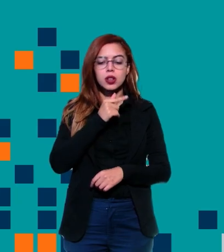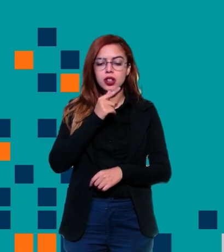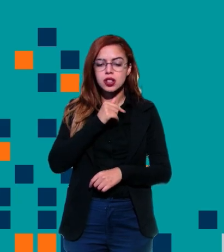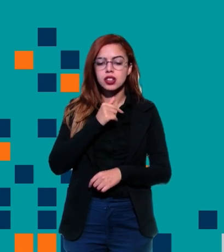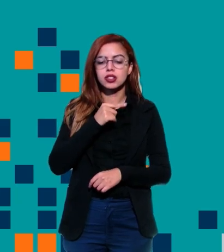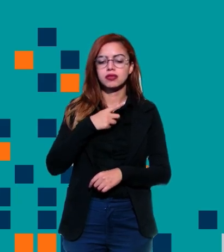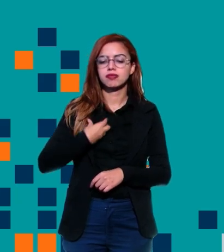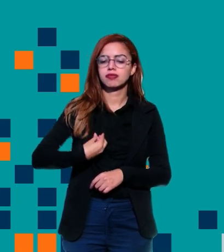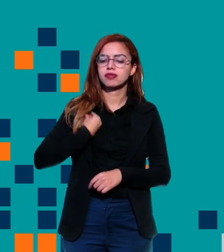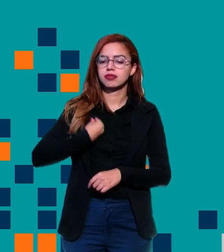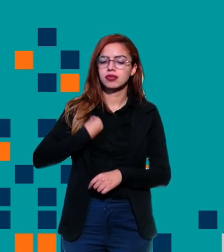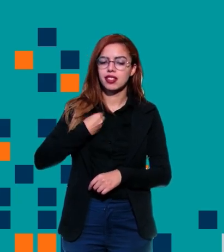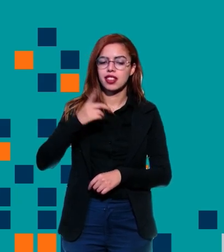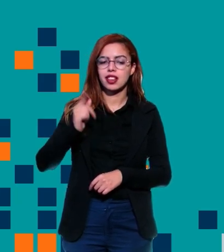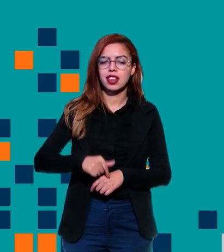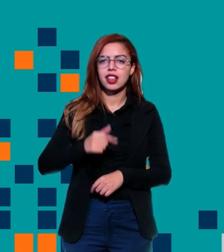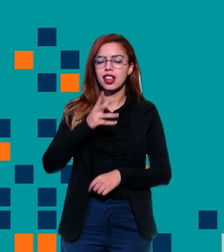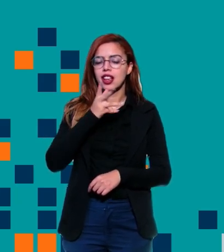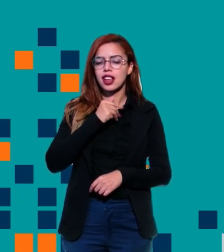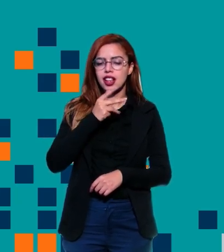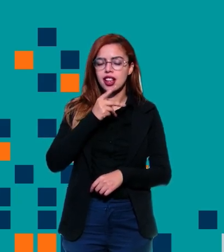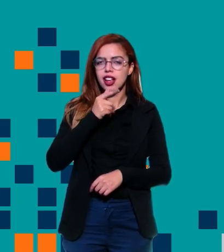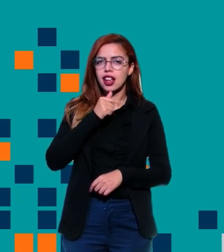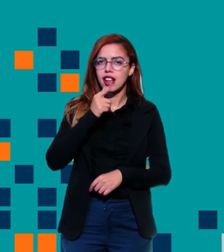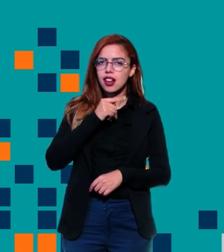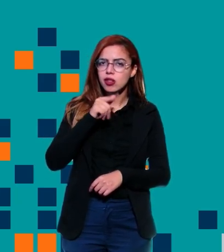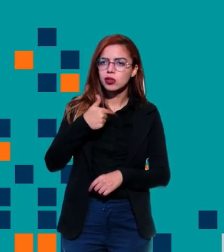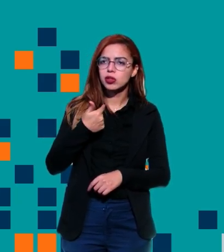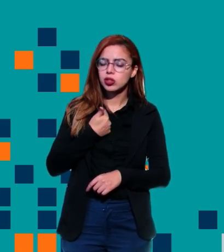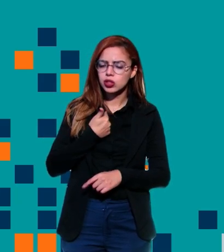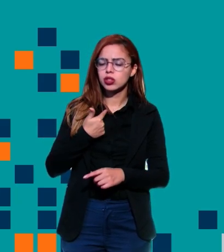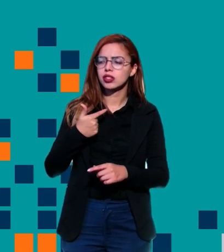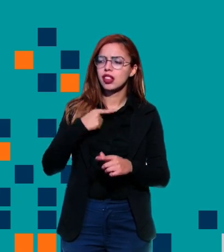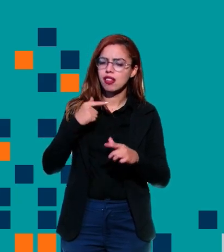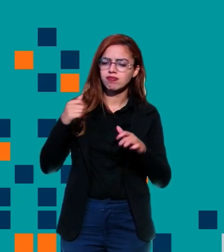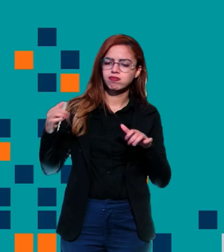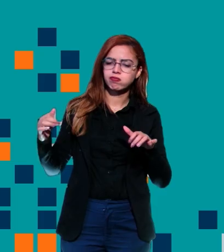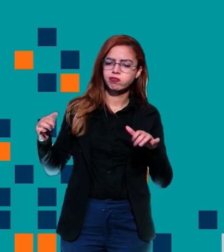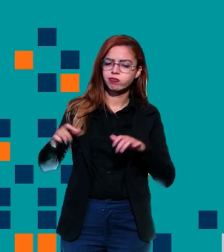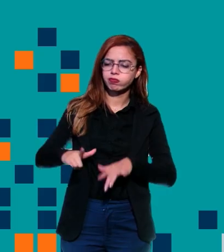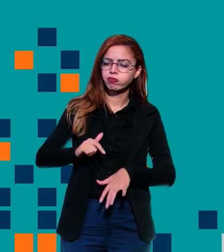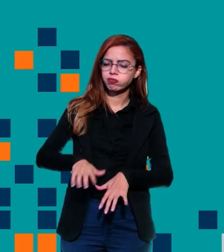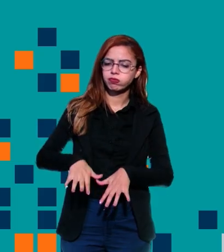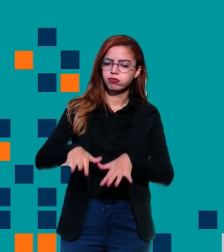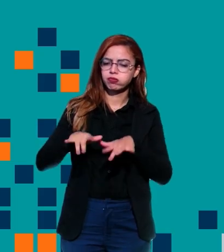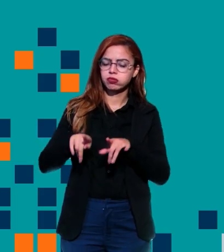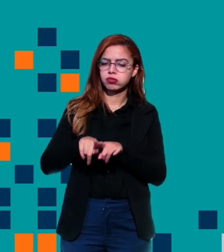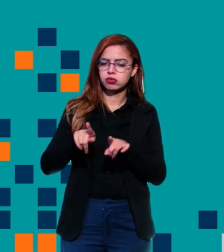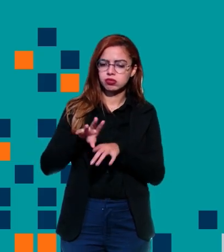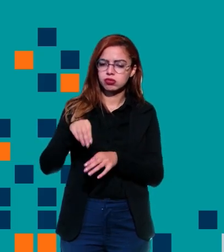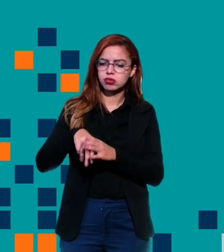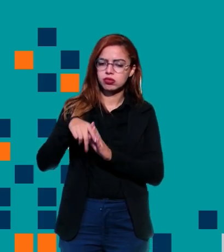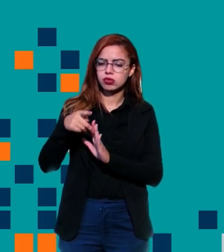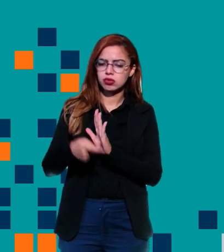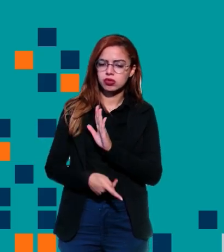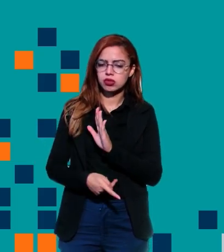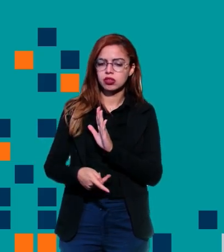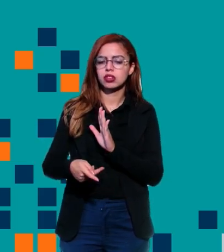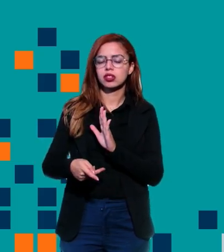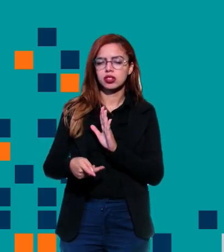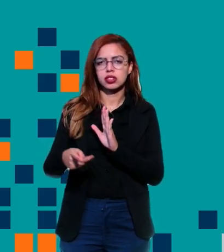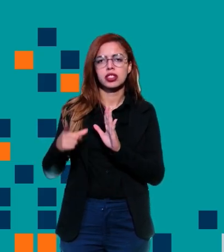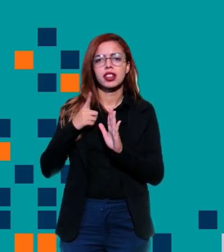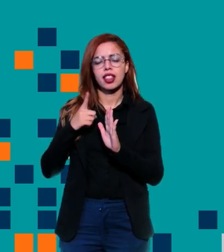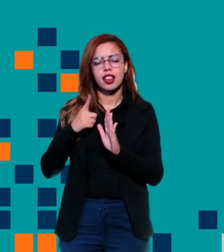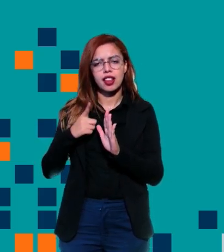enche, a água realmente bate e faz parte do projeto, né? Ele falava que era o bochecho, ele tem esses brises de